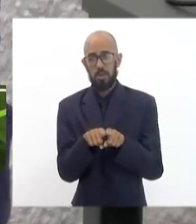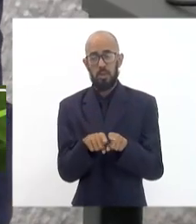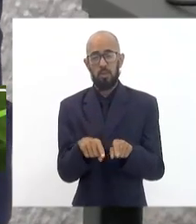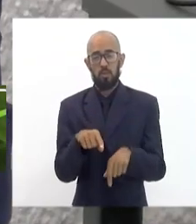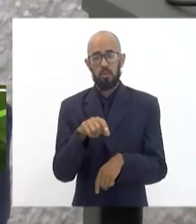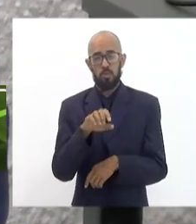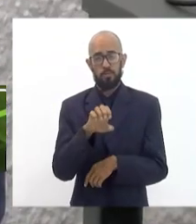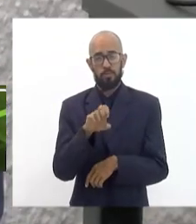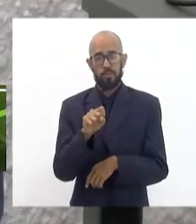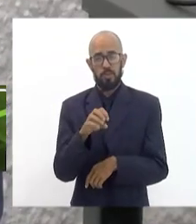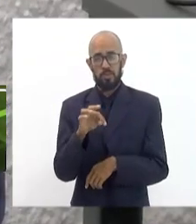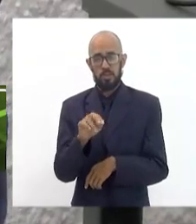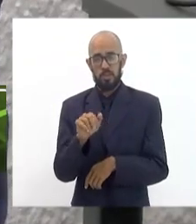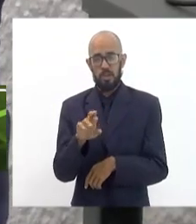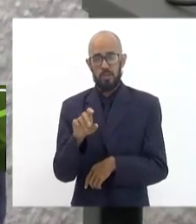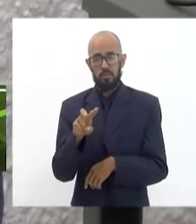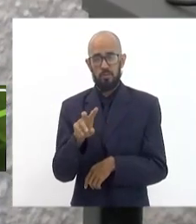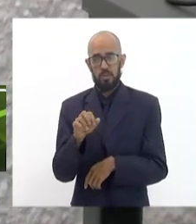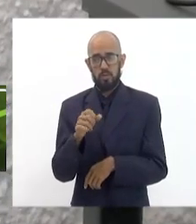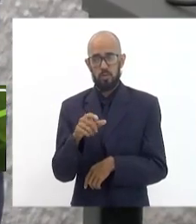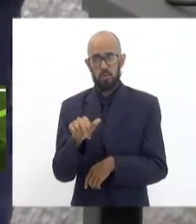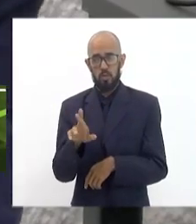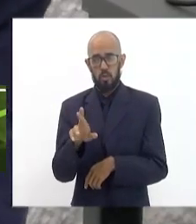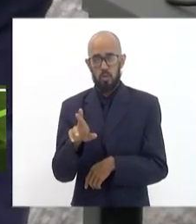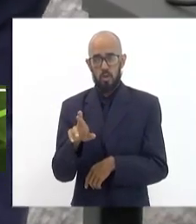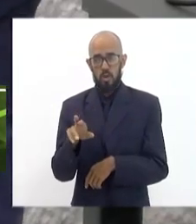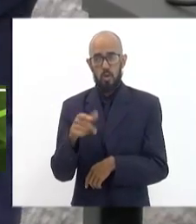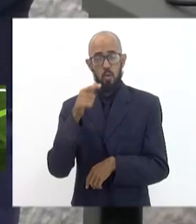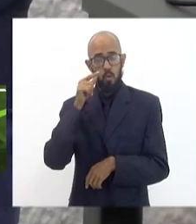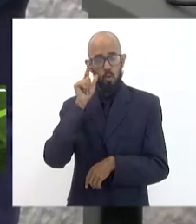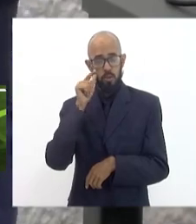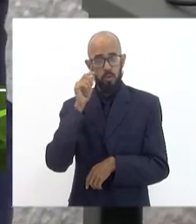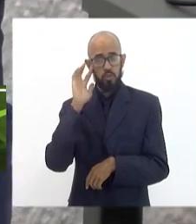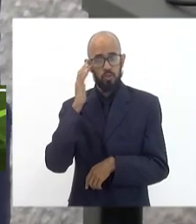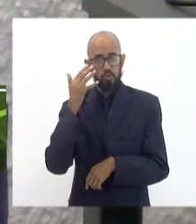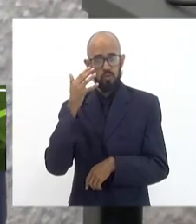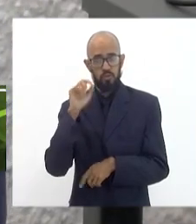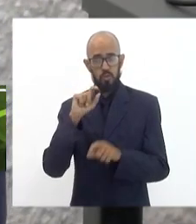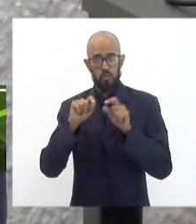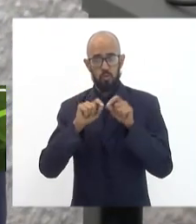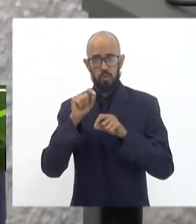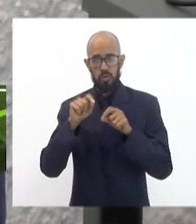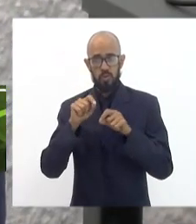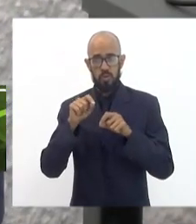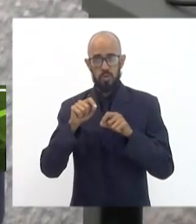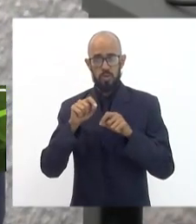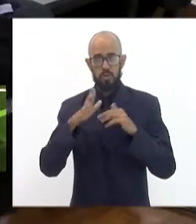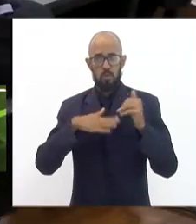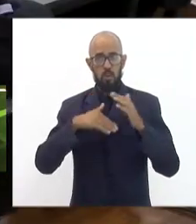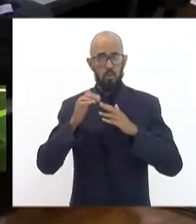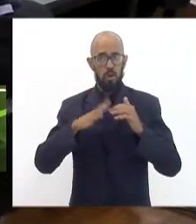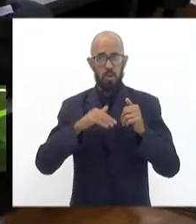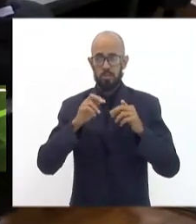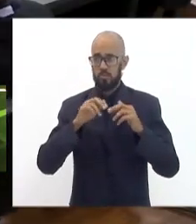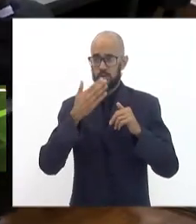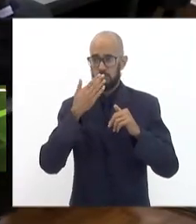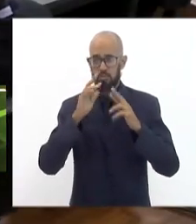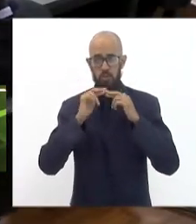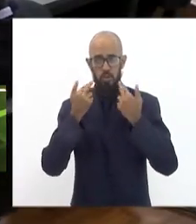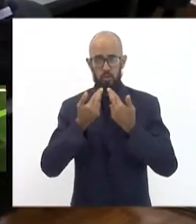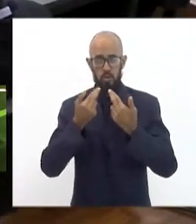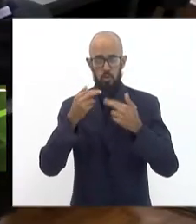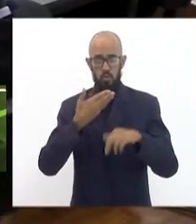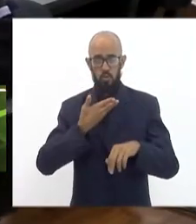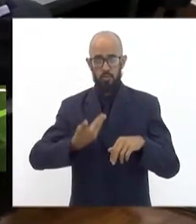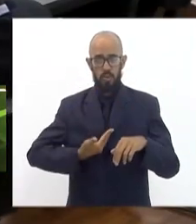nós chegamos a conclusão ontem de que independentemente da atividade que nós tivemos em Brasília e o governo federal cigam